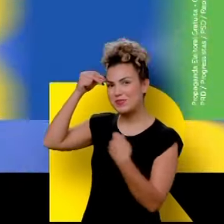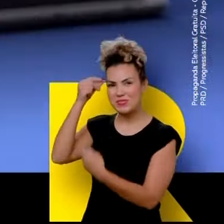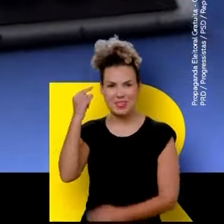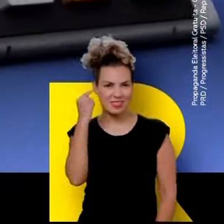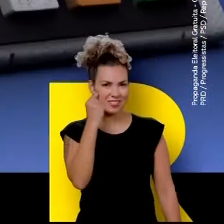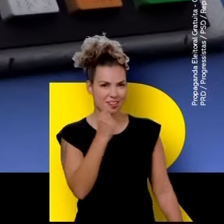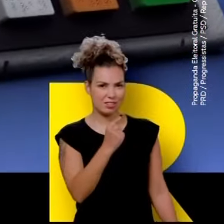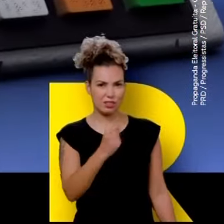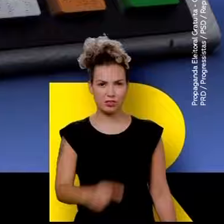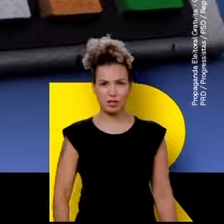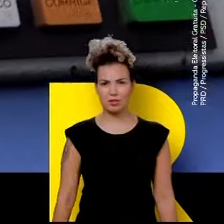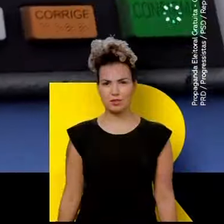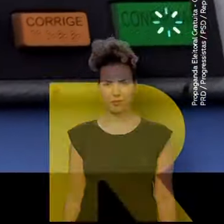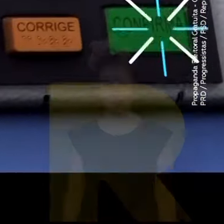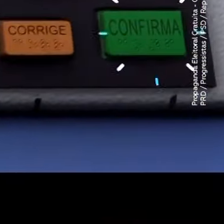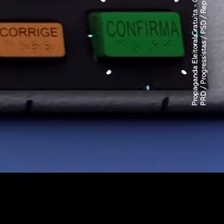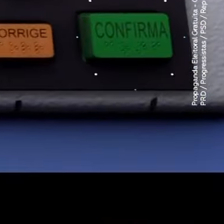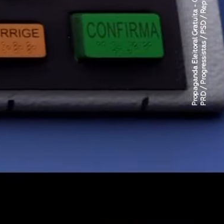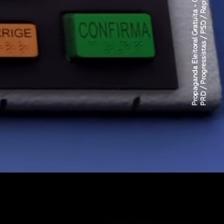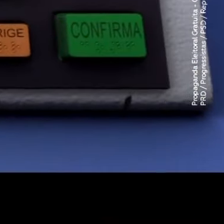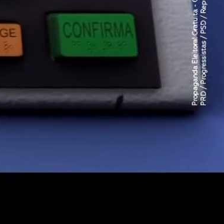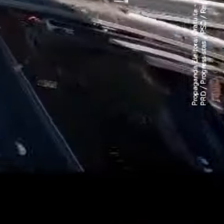prefeito.